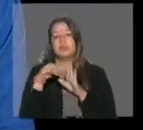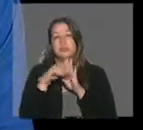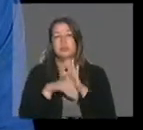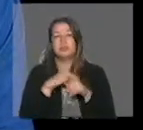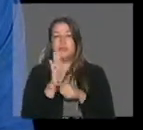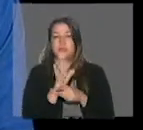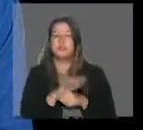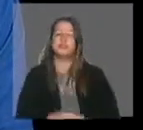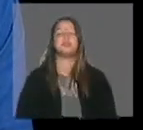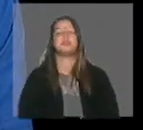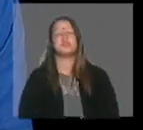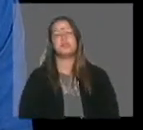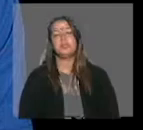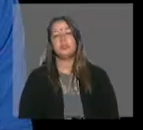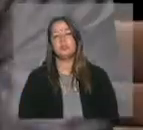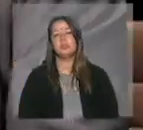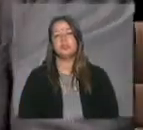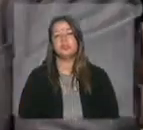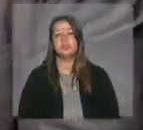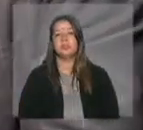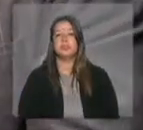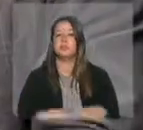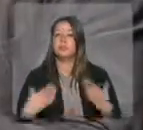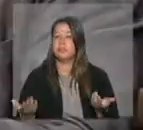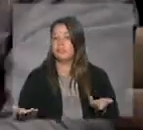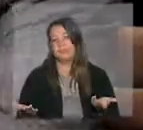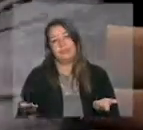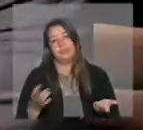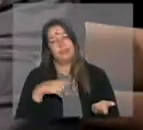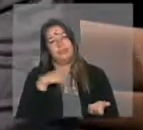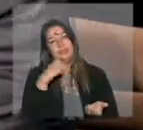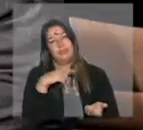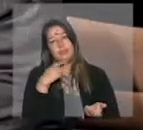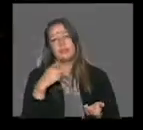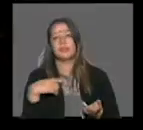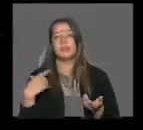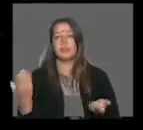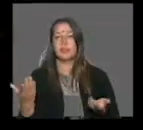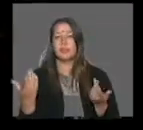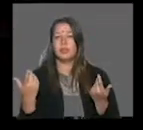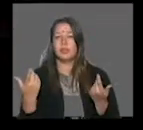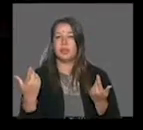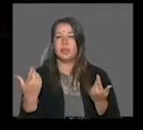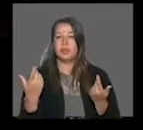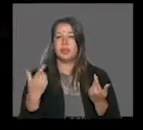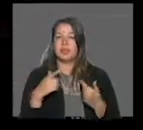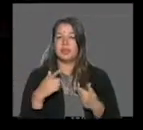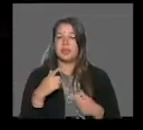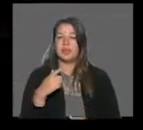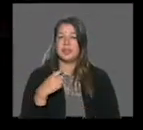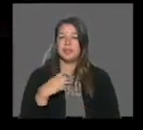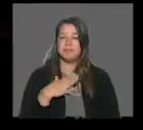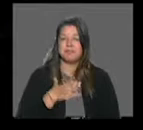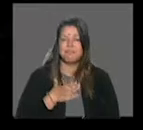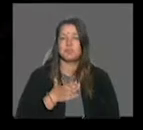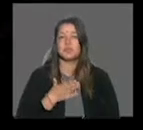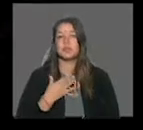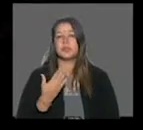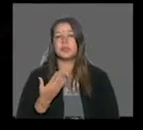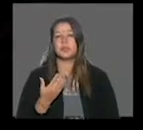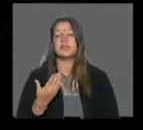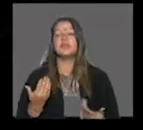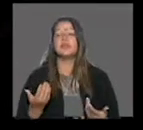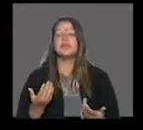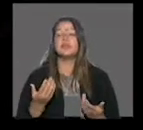dessas sessões. Então, daí não teve jeito, né? Foi pego pelo bichinho.